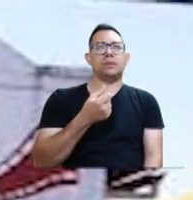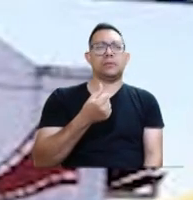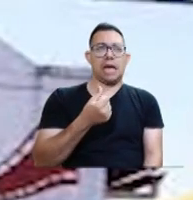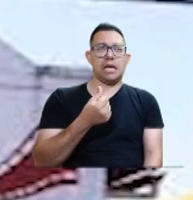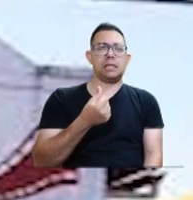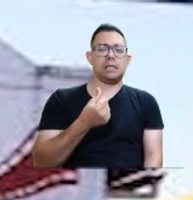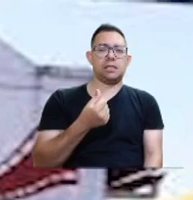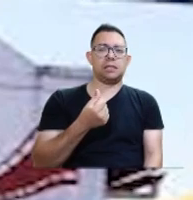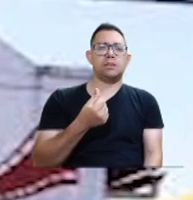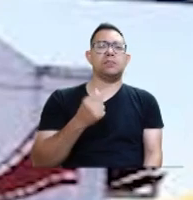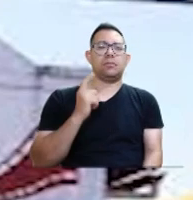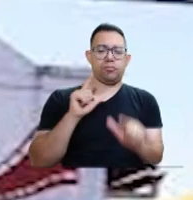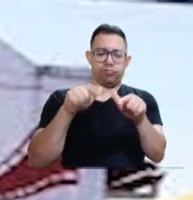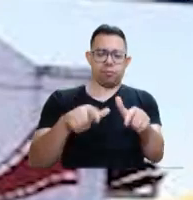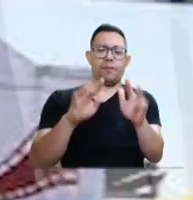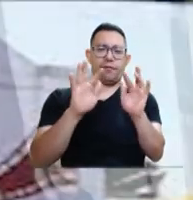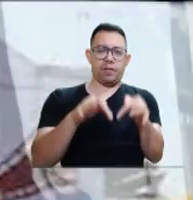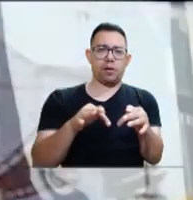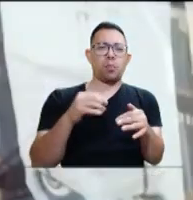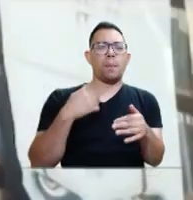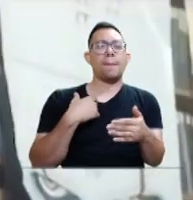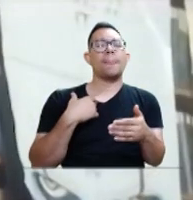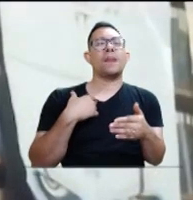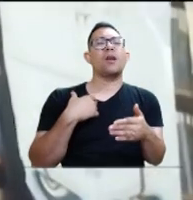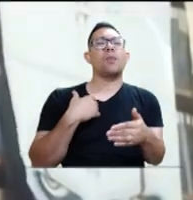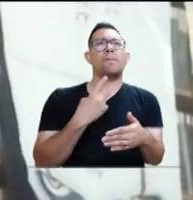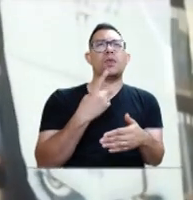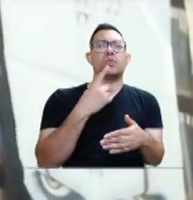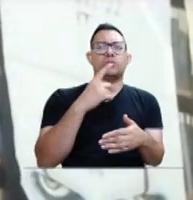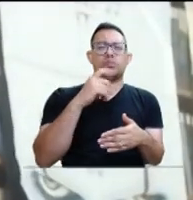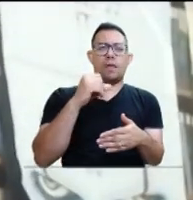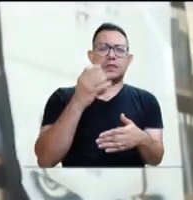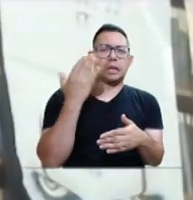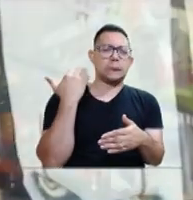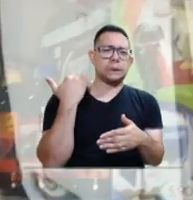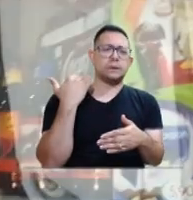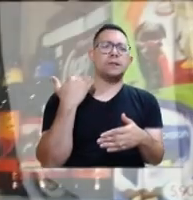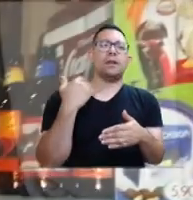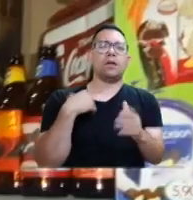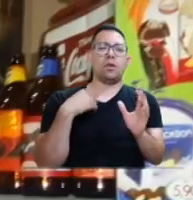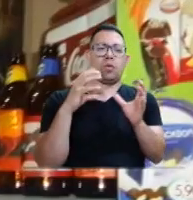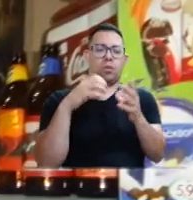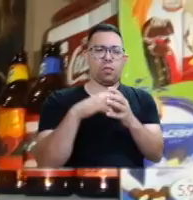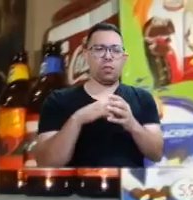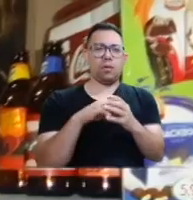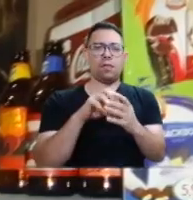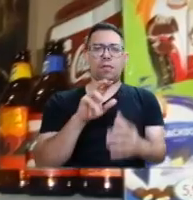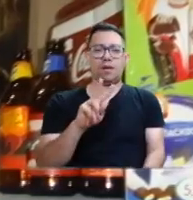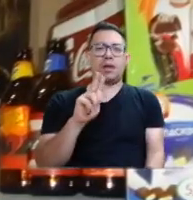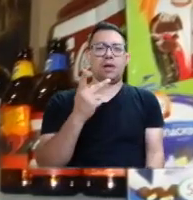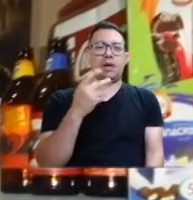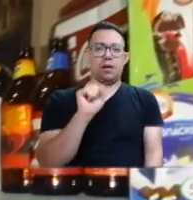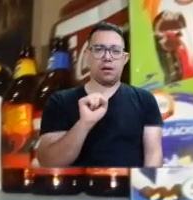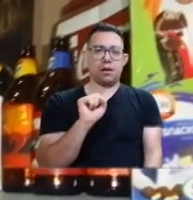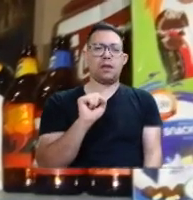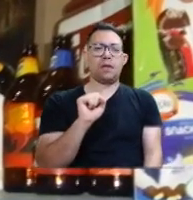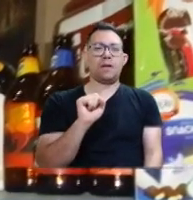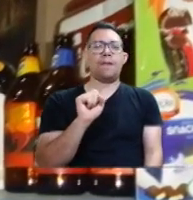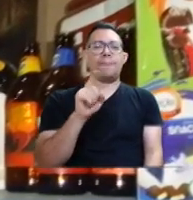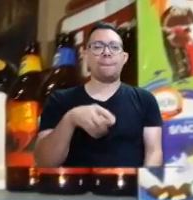aqui desde 1999, aqui na locadora. Sou colecionador de VHS, participo de um grupo chamado VHS